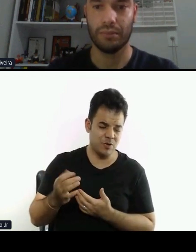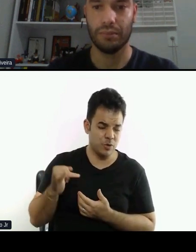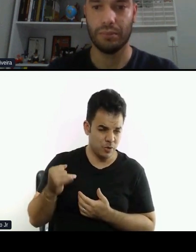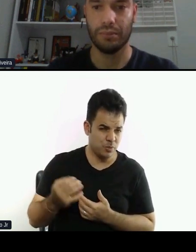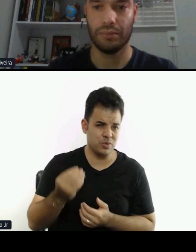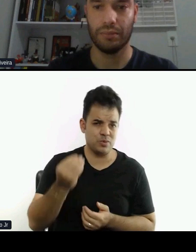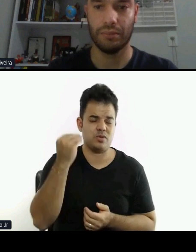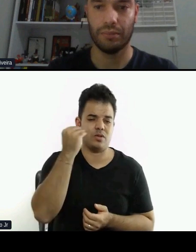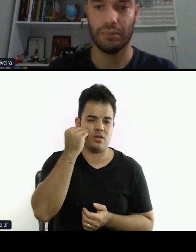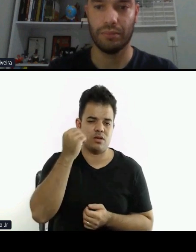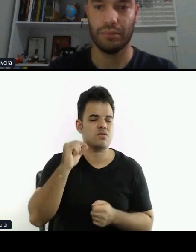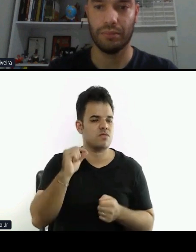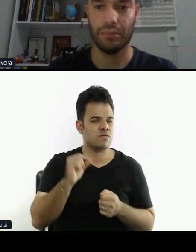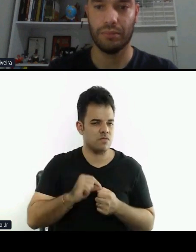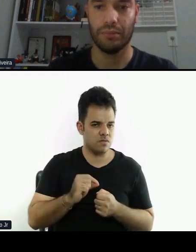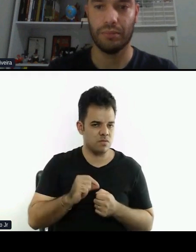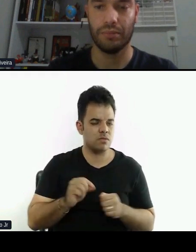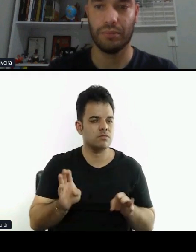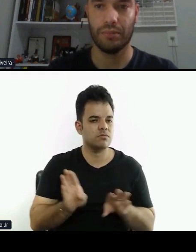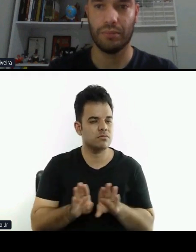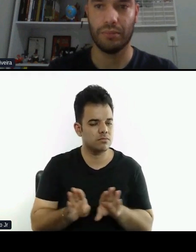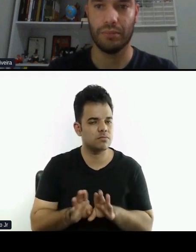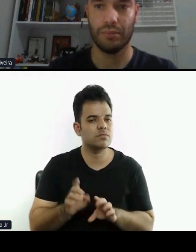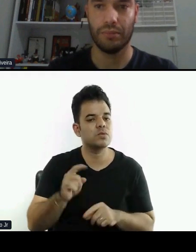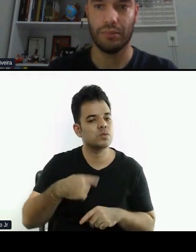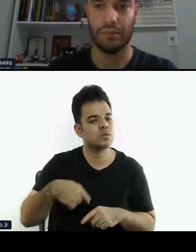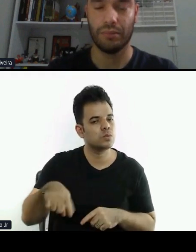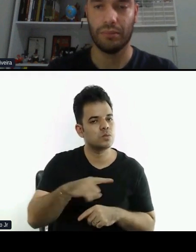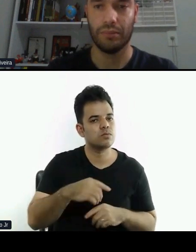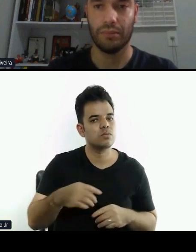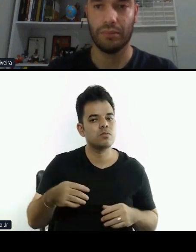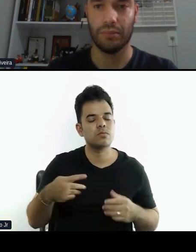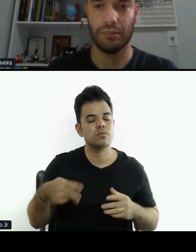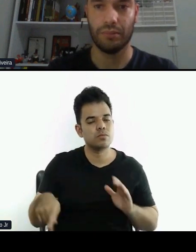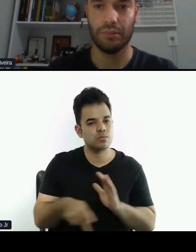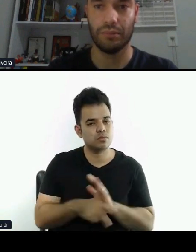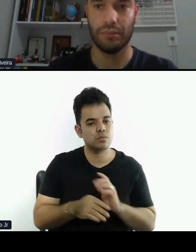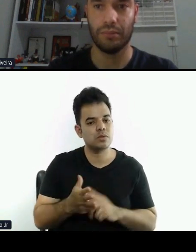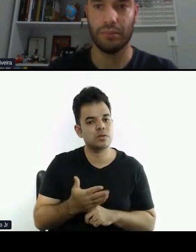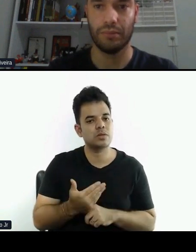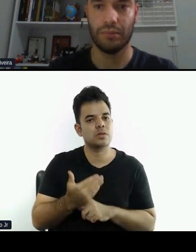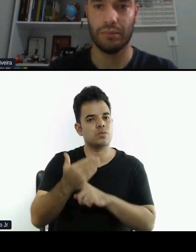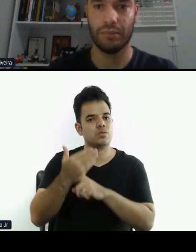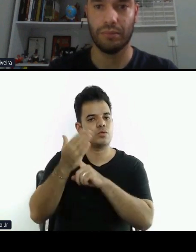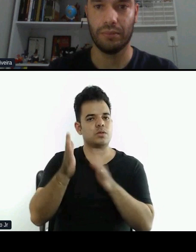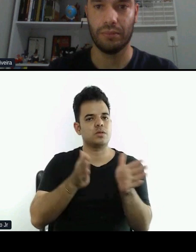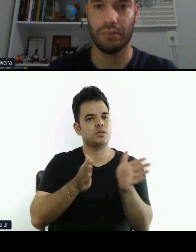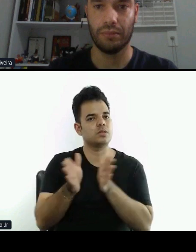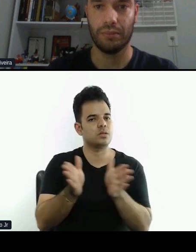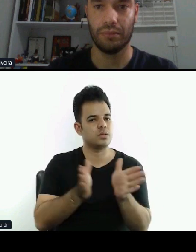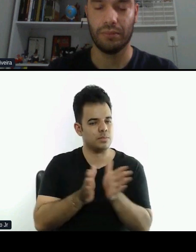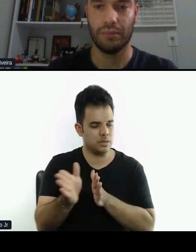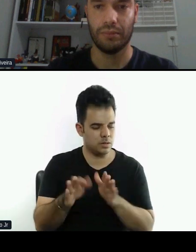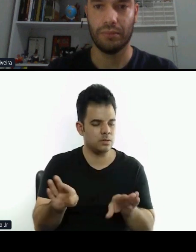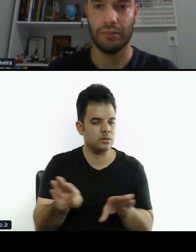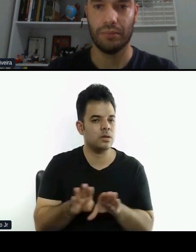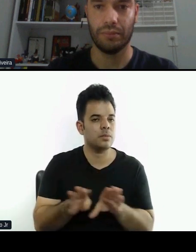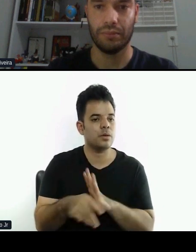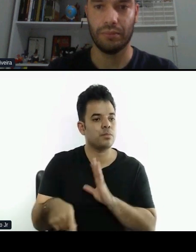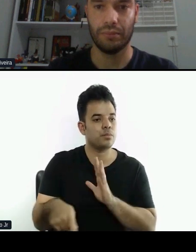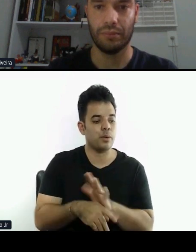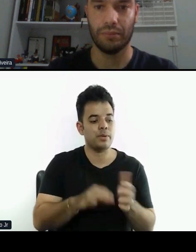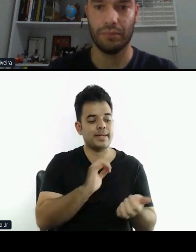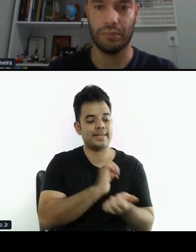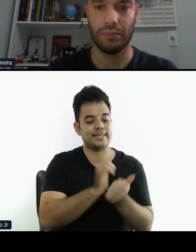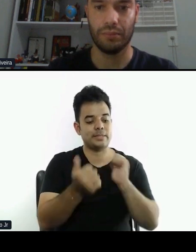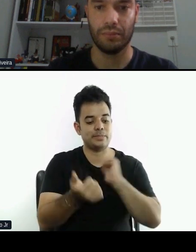Eu vejo muito nessa parte de, né, a gente adotar tecnologias acessíveis. na parte física também a gente adaptar